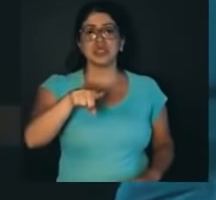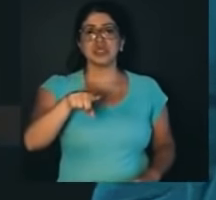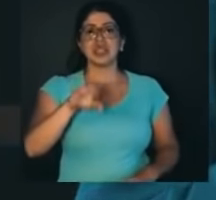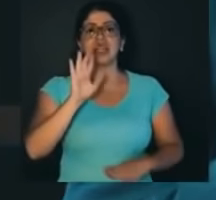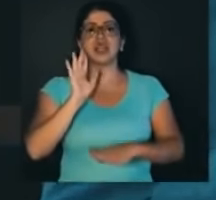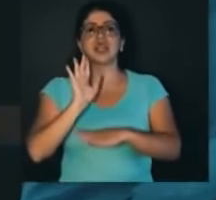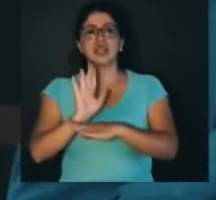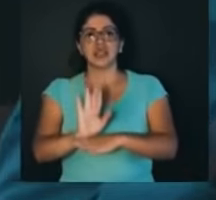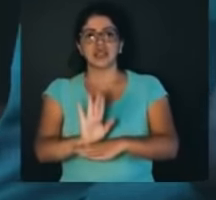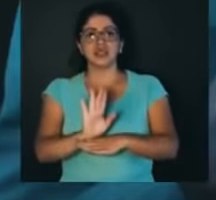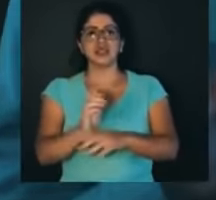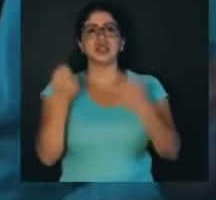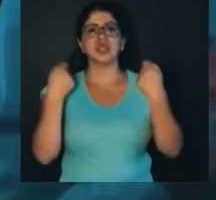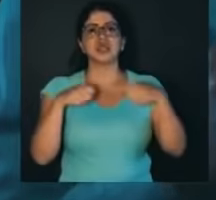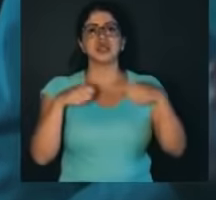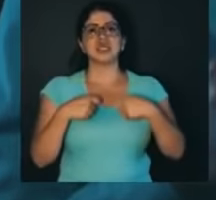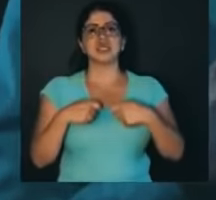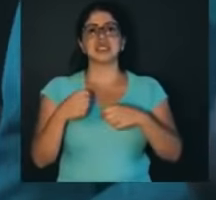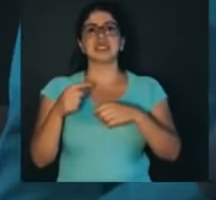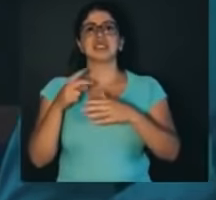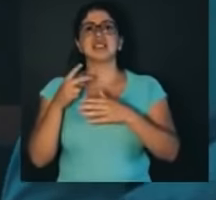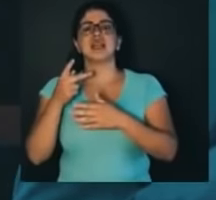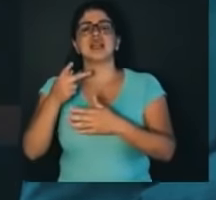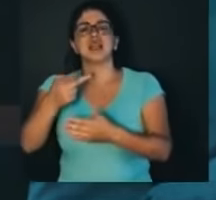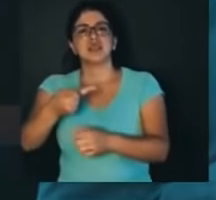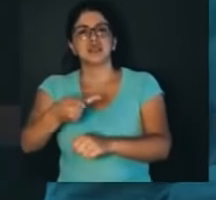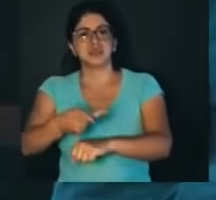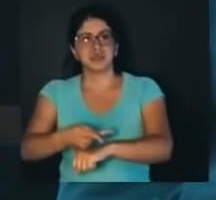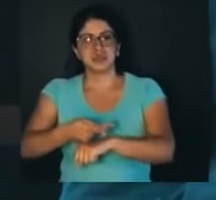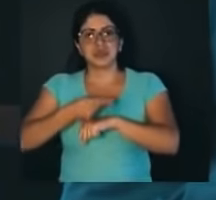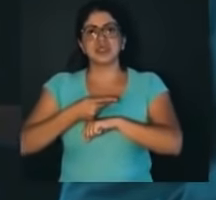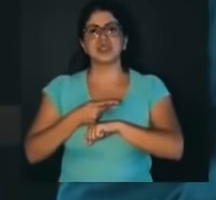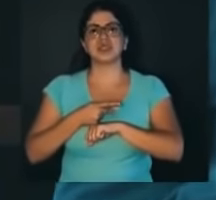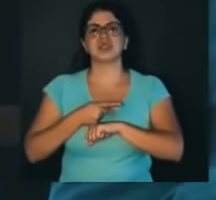Não permita que continuem abusando de você.